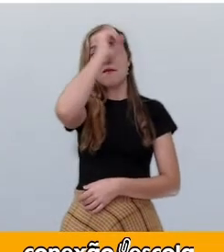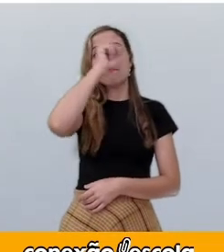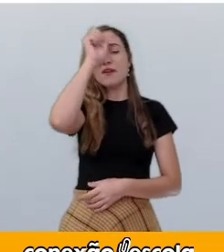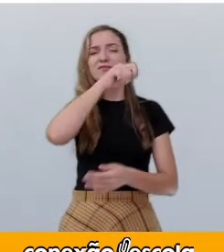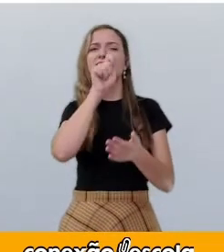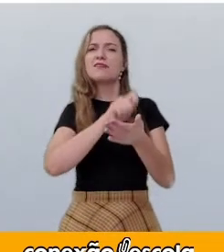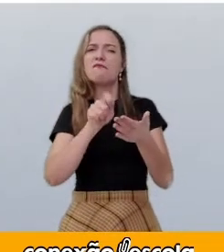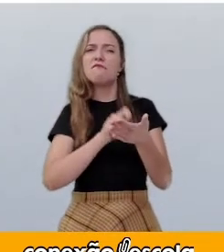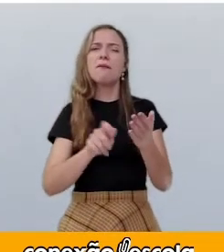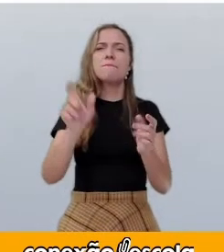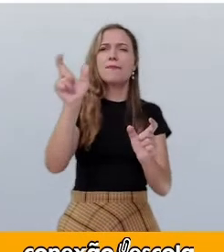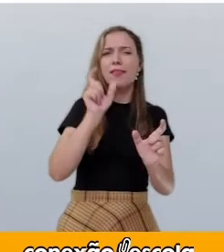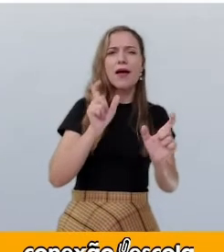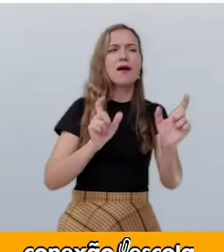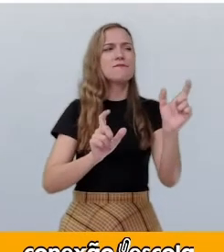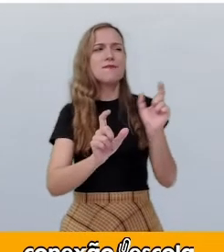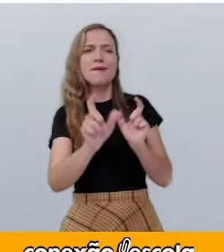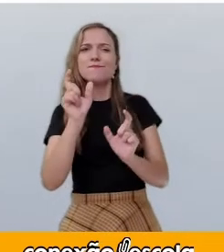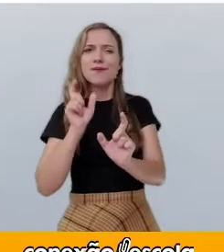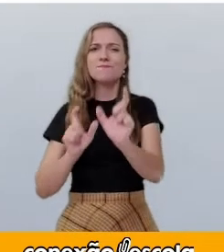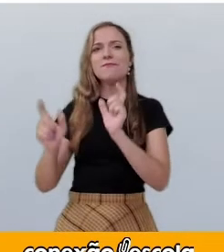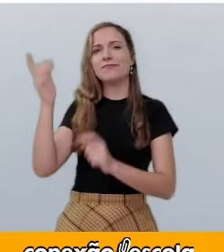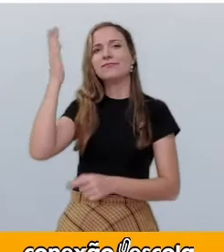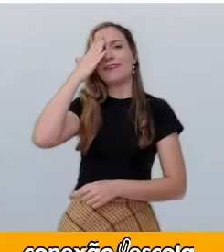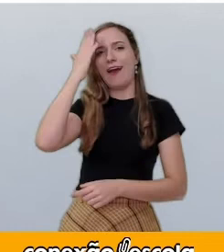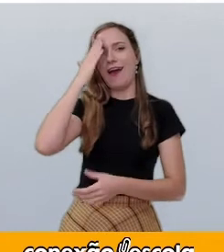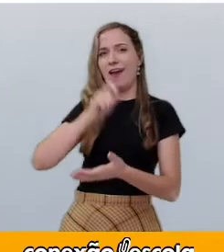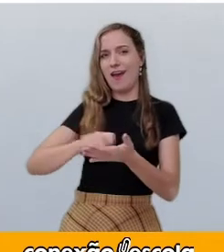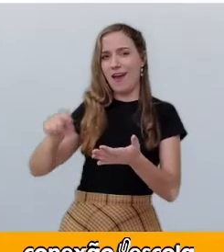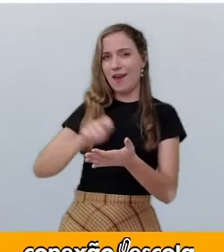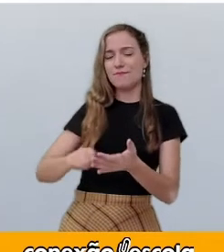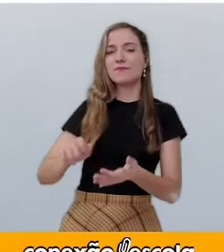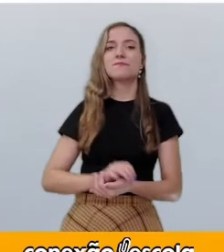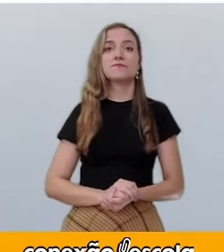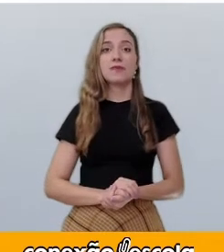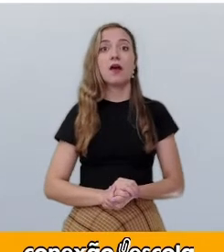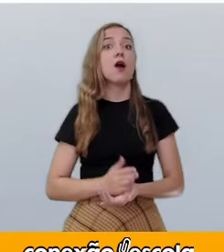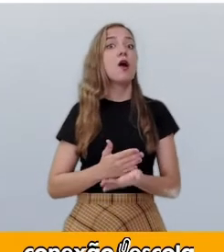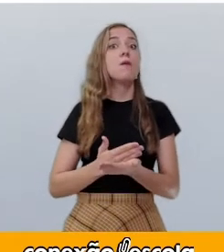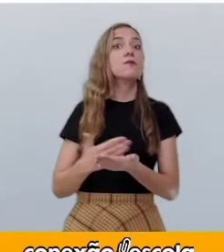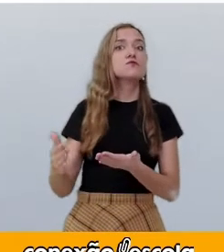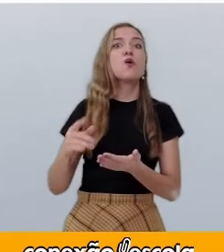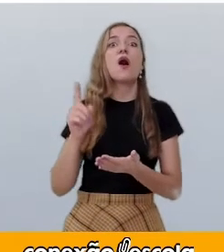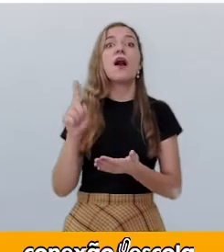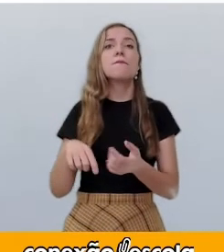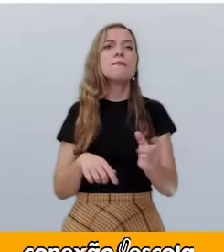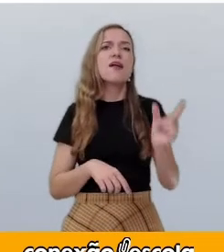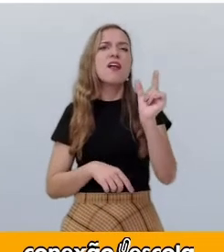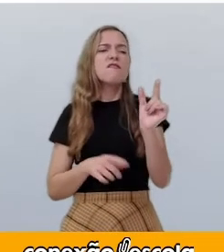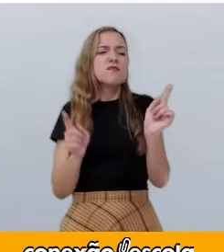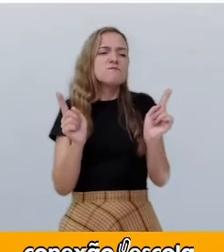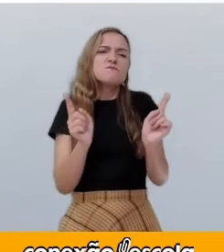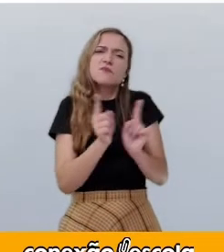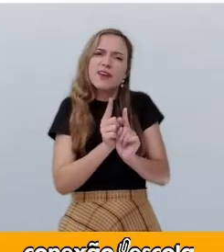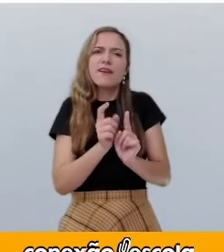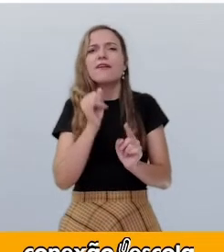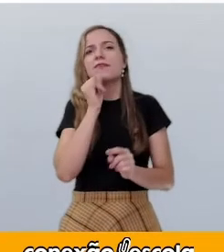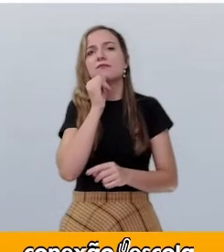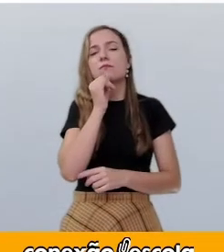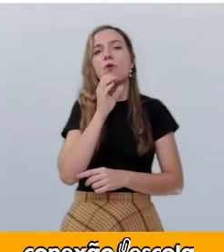algumas palavras as primeiras foram as menores como